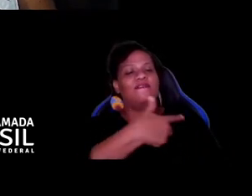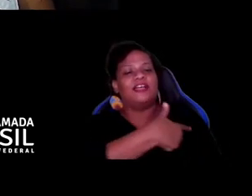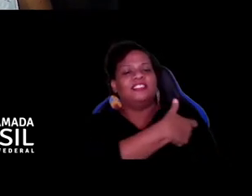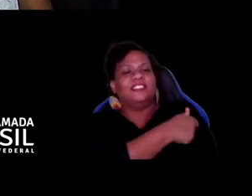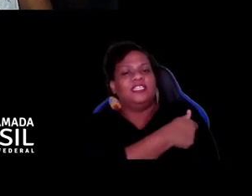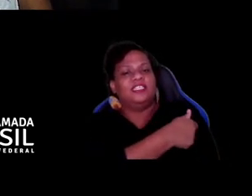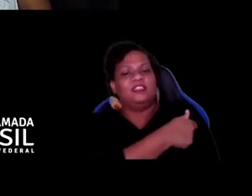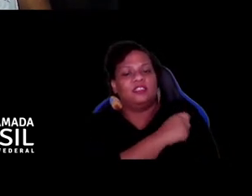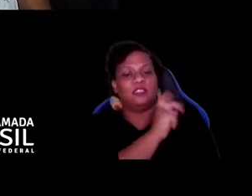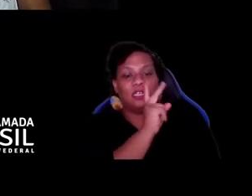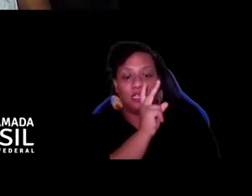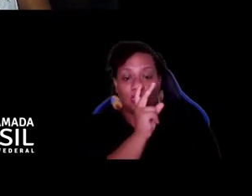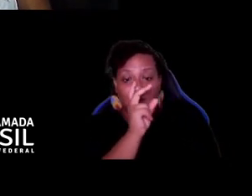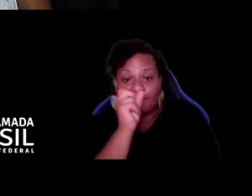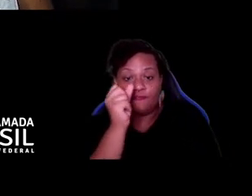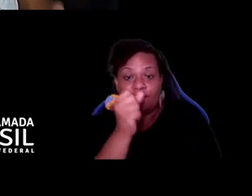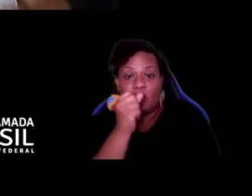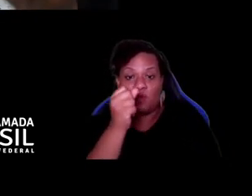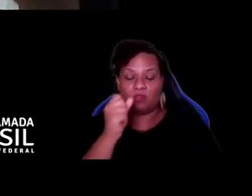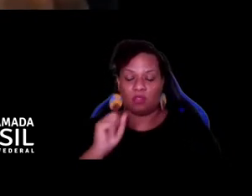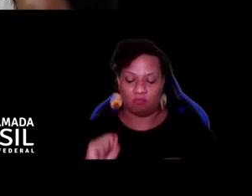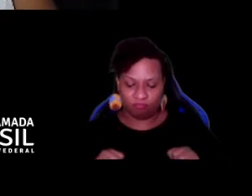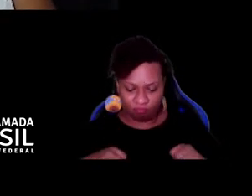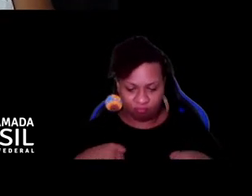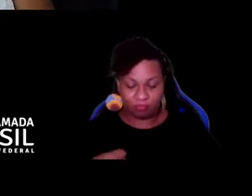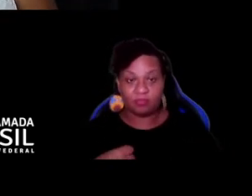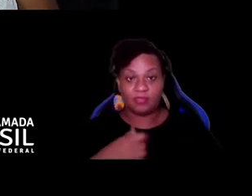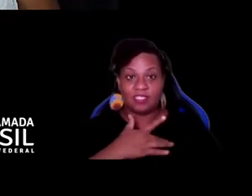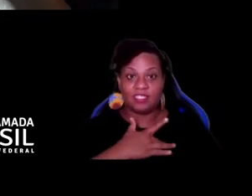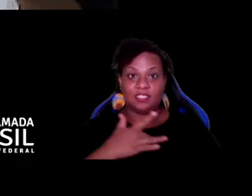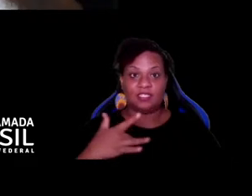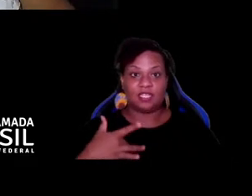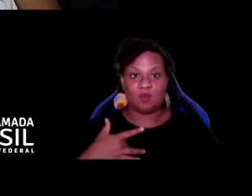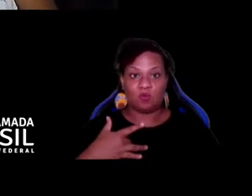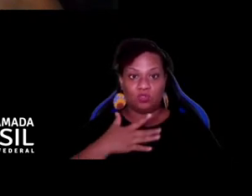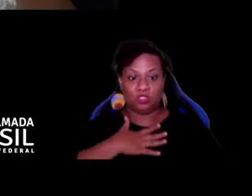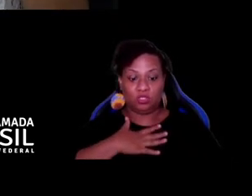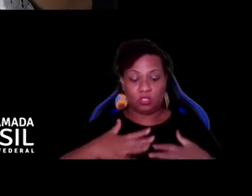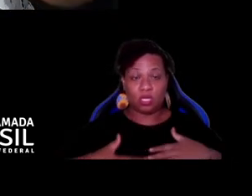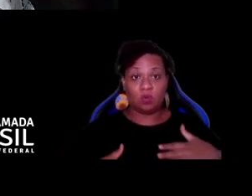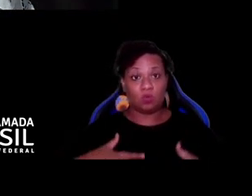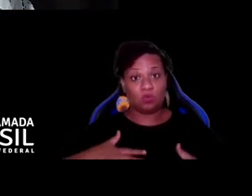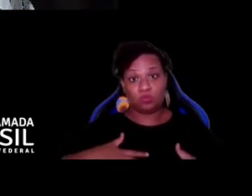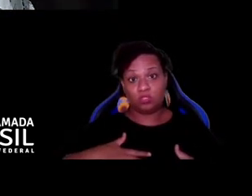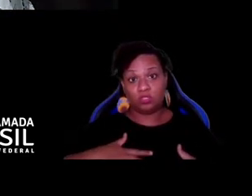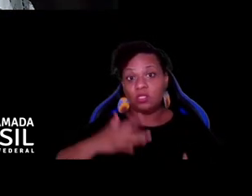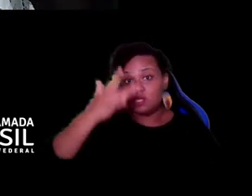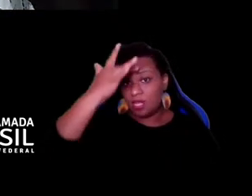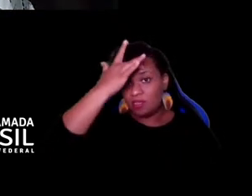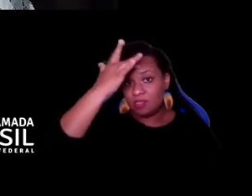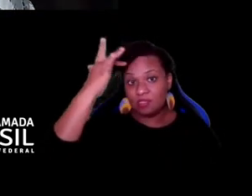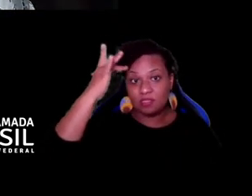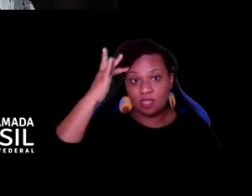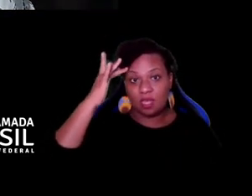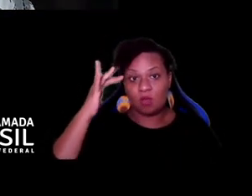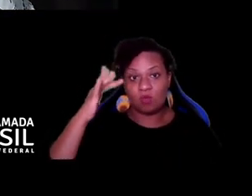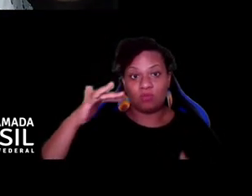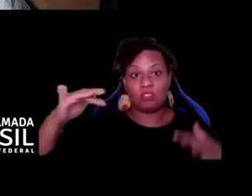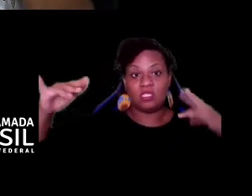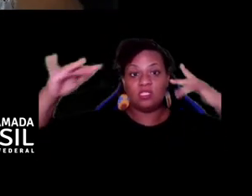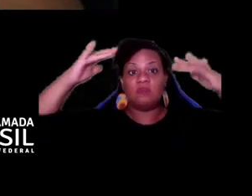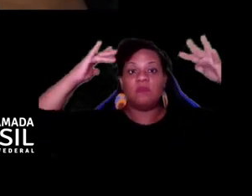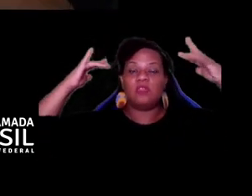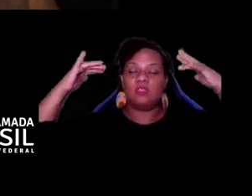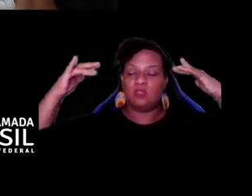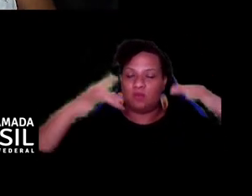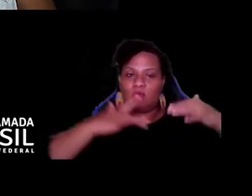de fortalecimento para a nossa saúde, não somente a nossa saúde física, mas a nossa saúde mental, a nossa saúde espiritual